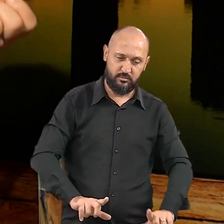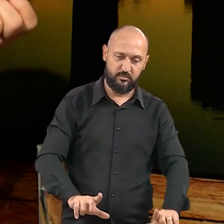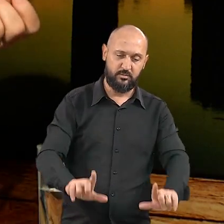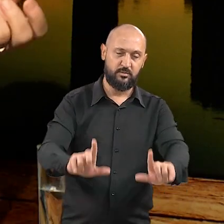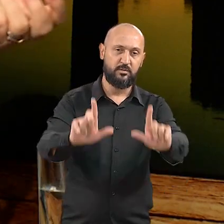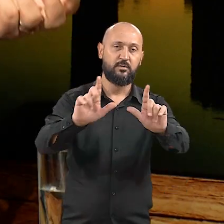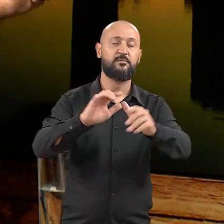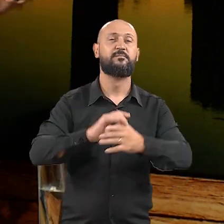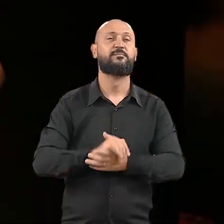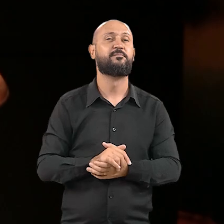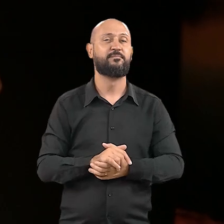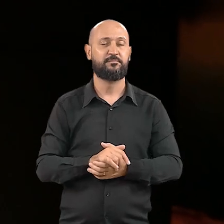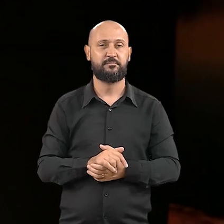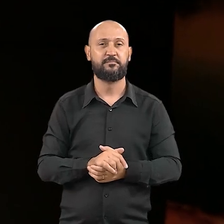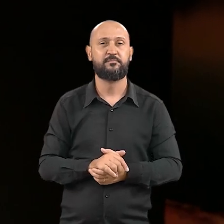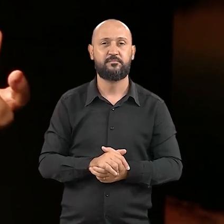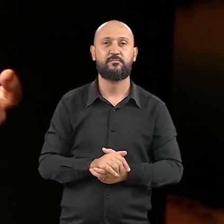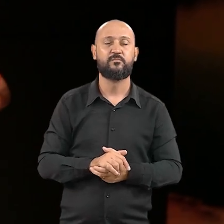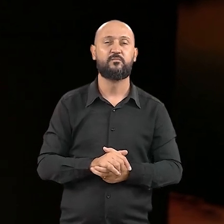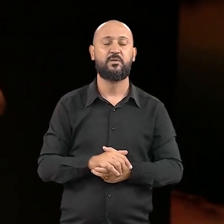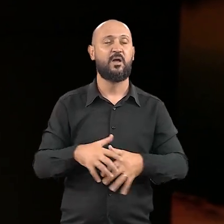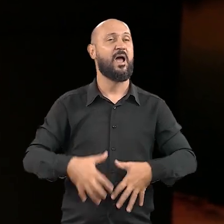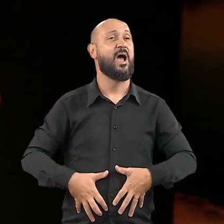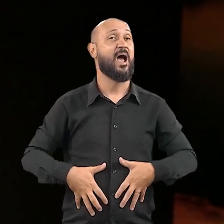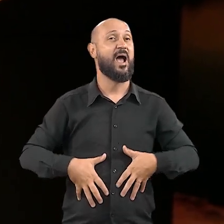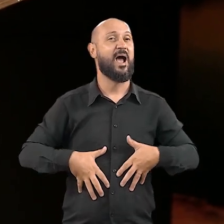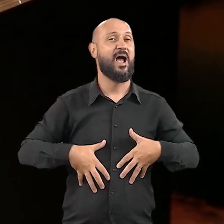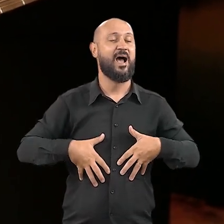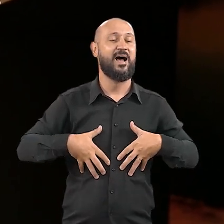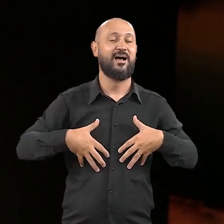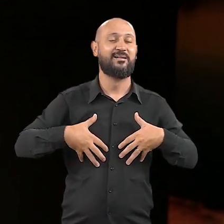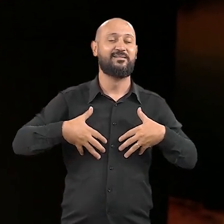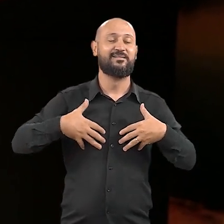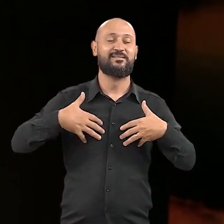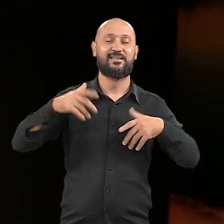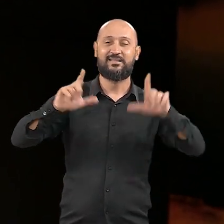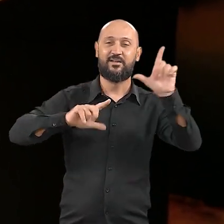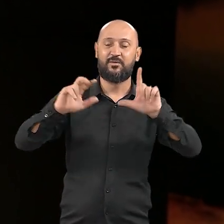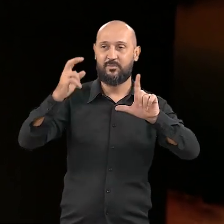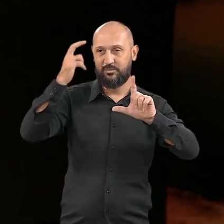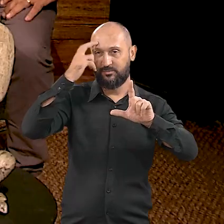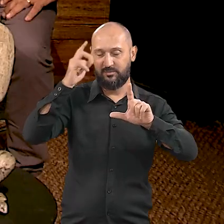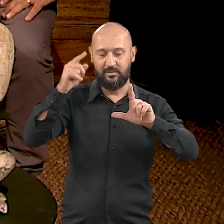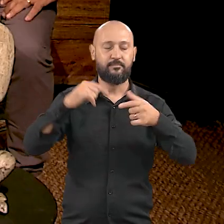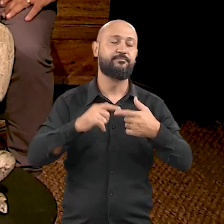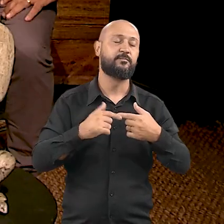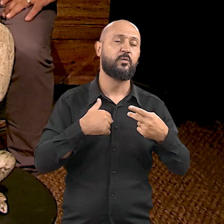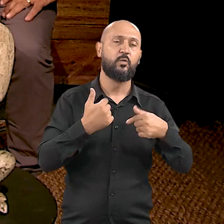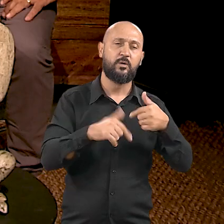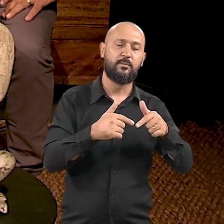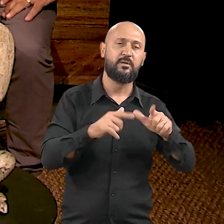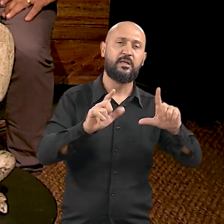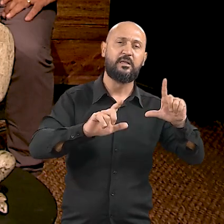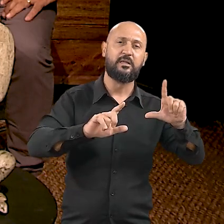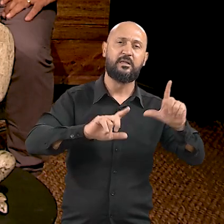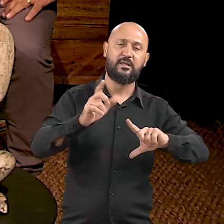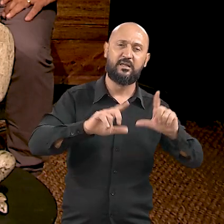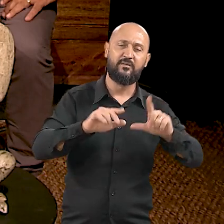Cara, aí, né? Que alegria na TV Cultura de São Paulo. E aí nós estamos lá na TVE fazendo esse negócio,